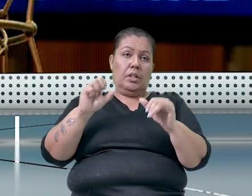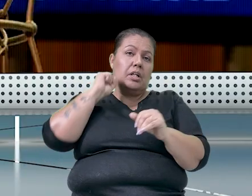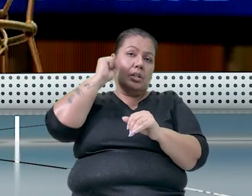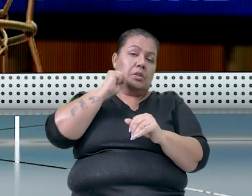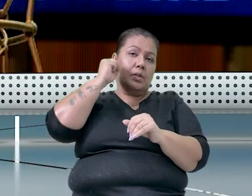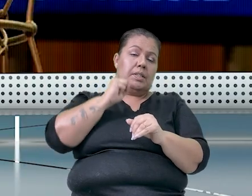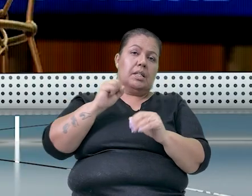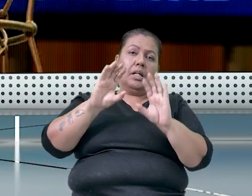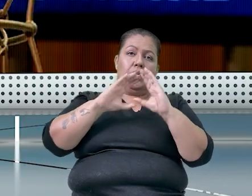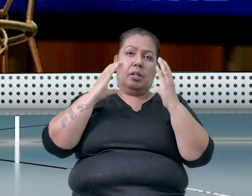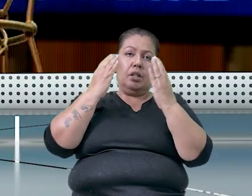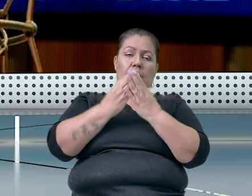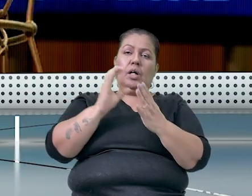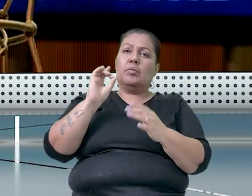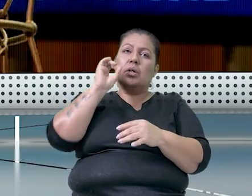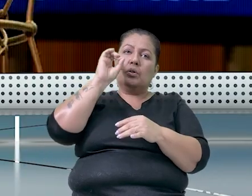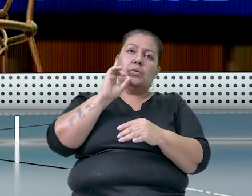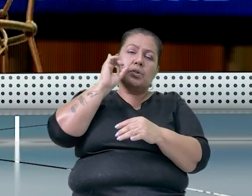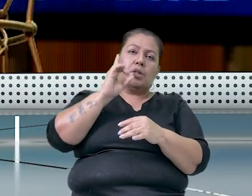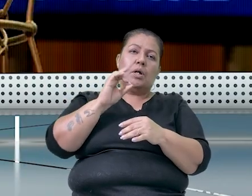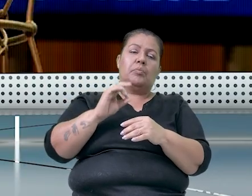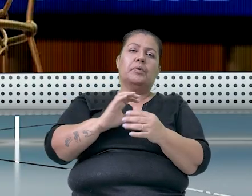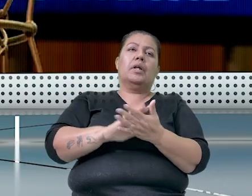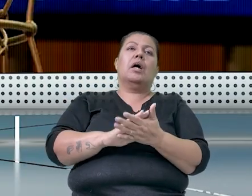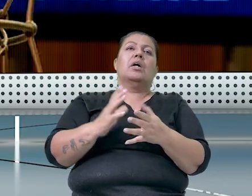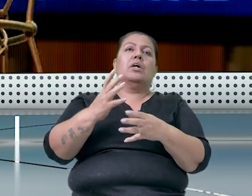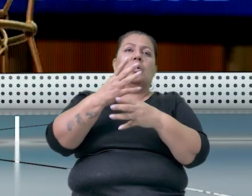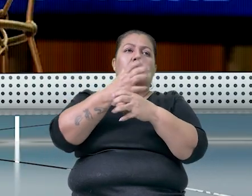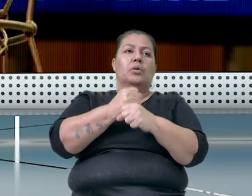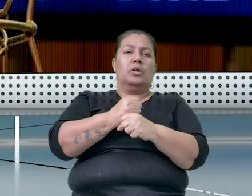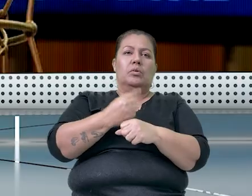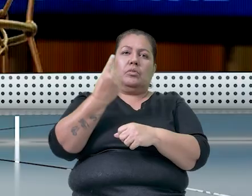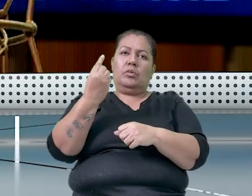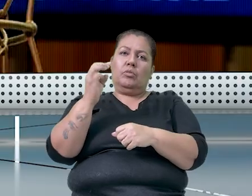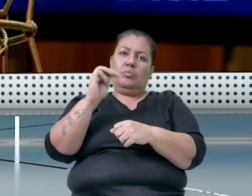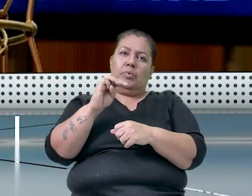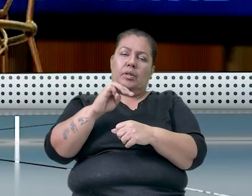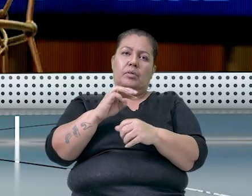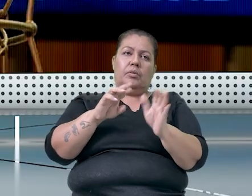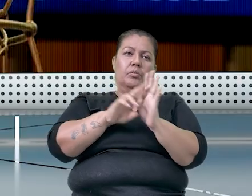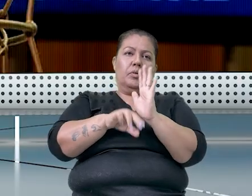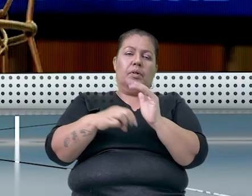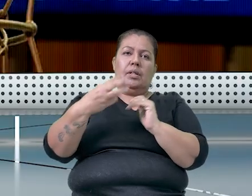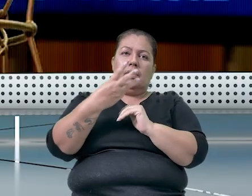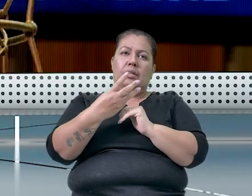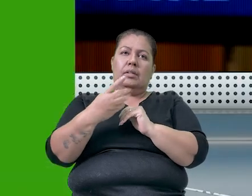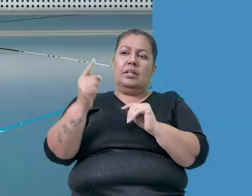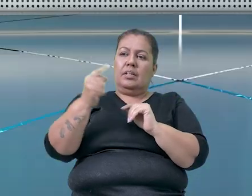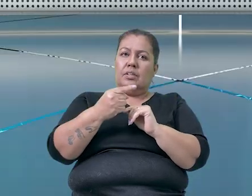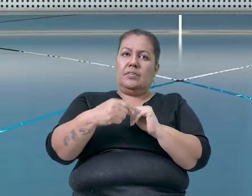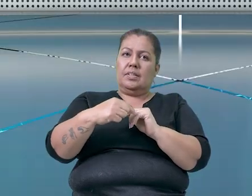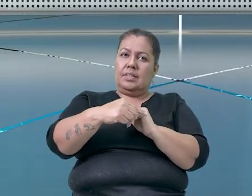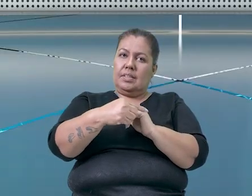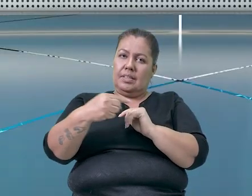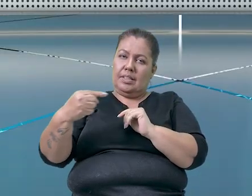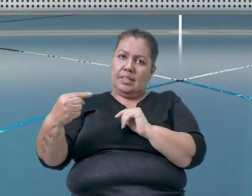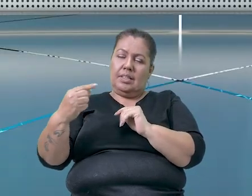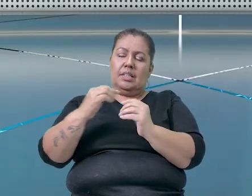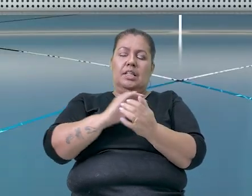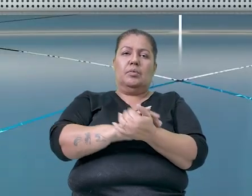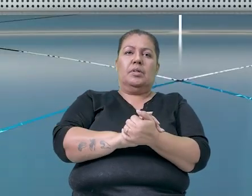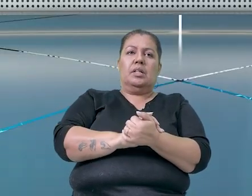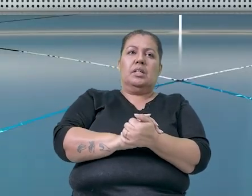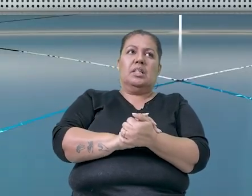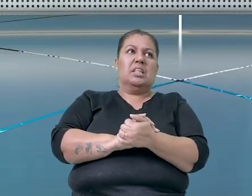da Câmara dos Deputados. E o Tribunal de Contas tem 1 minuto de programa 3 vezes na semana. Ser vítima de